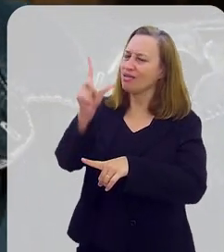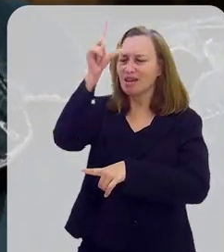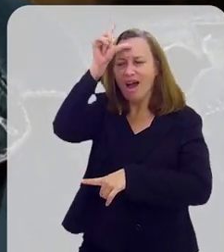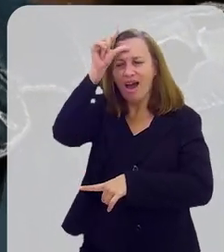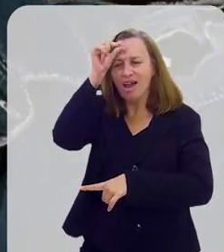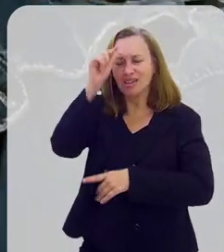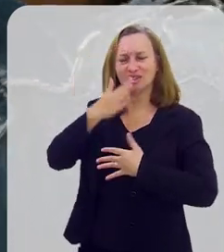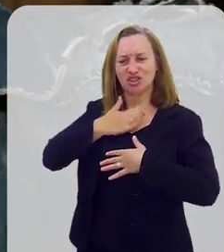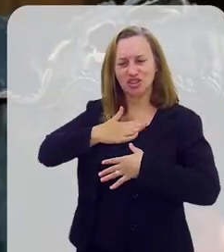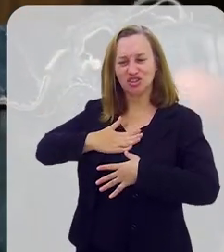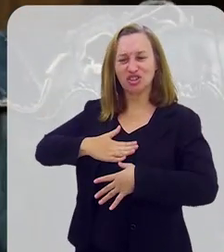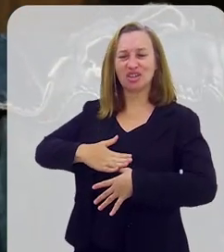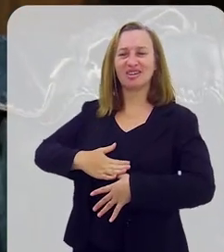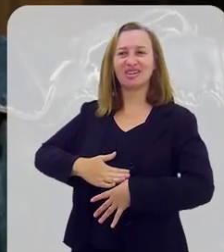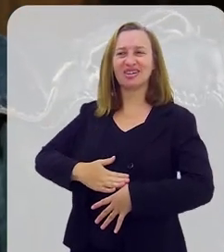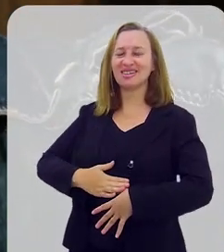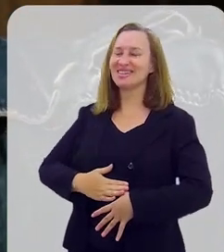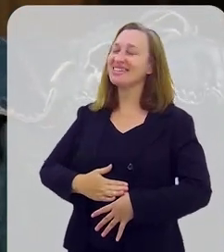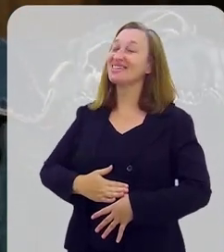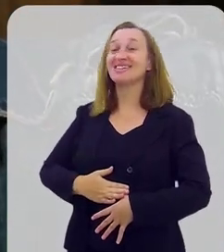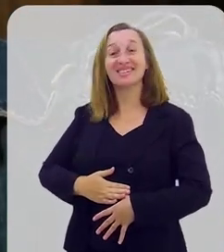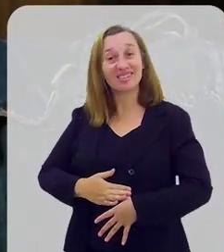descanse em